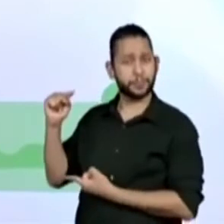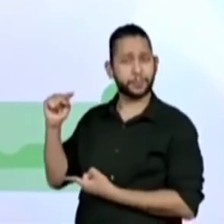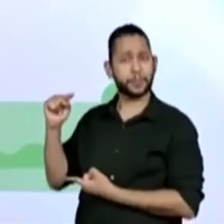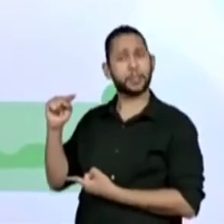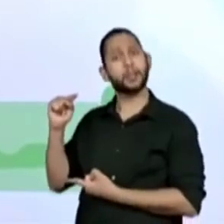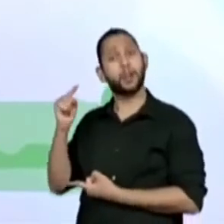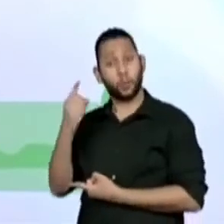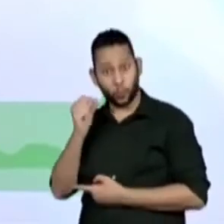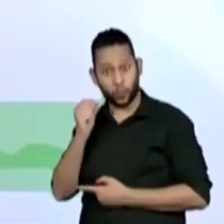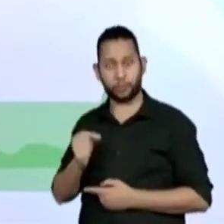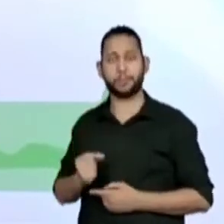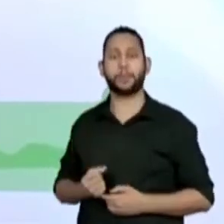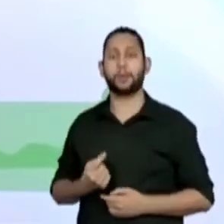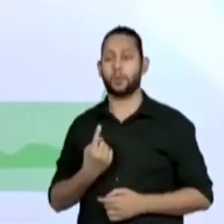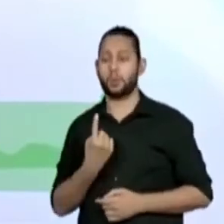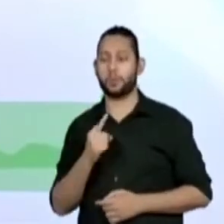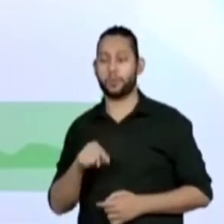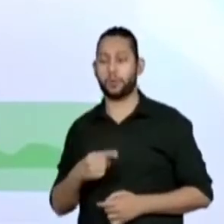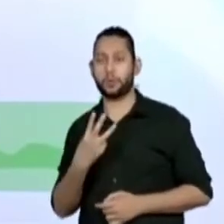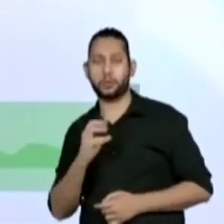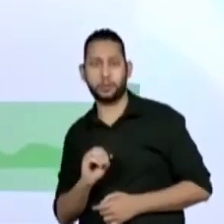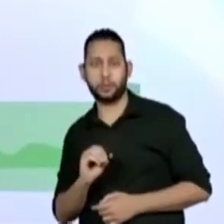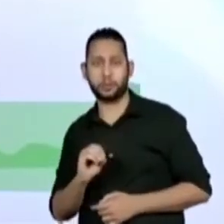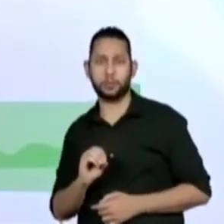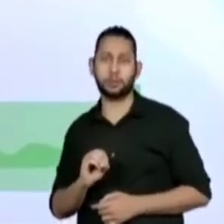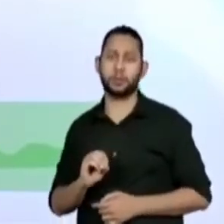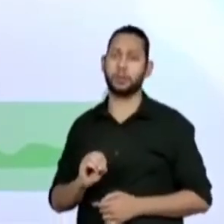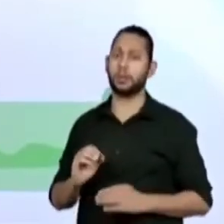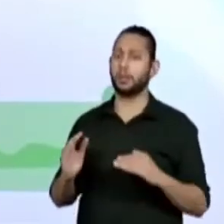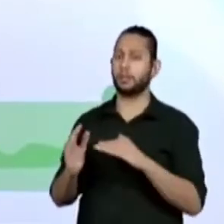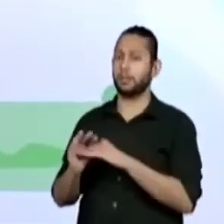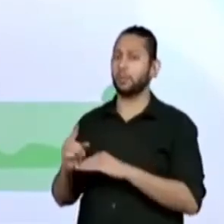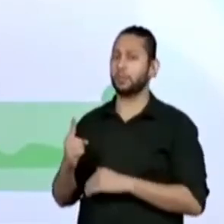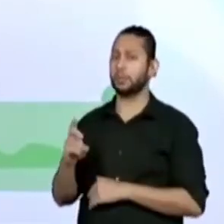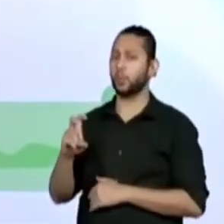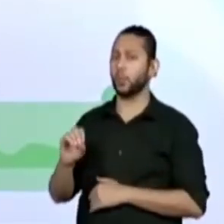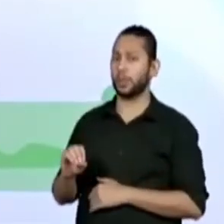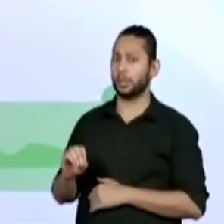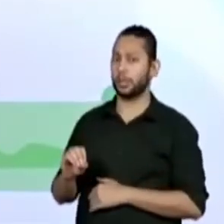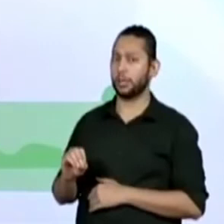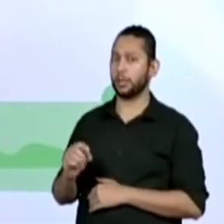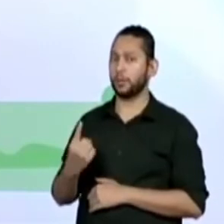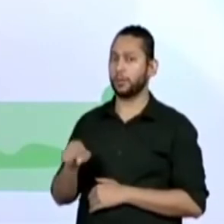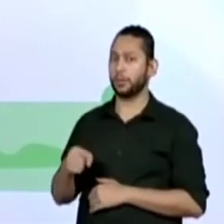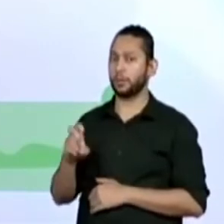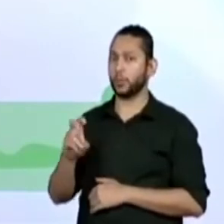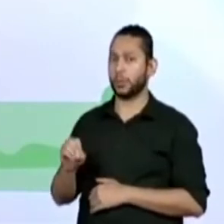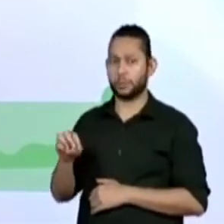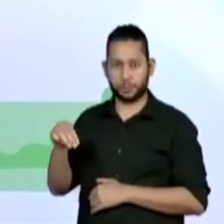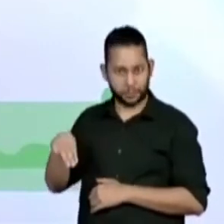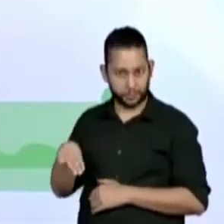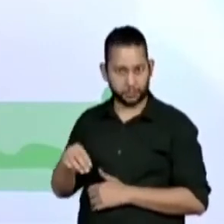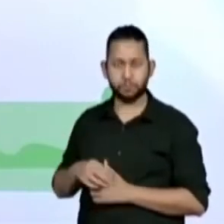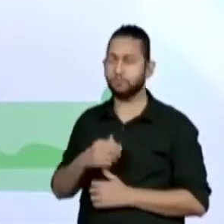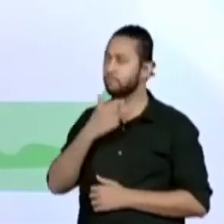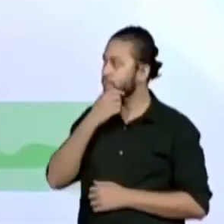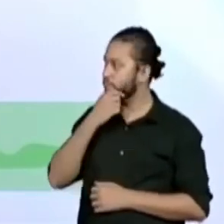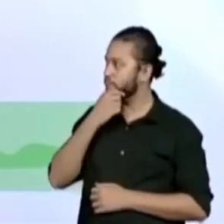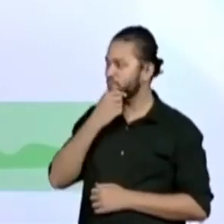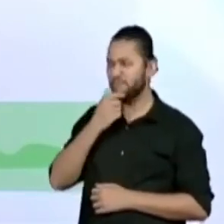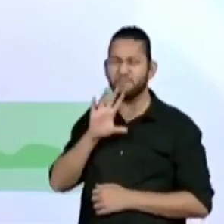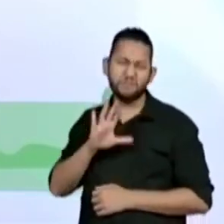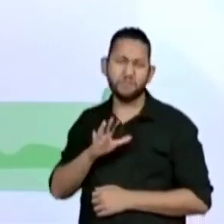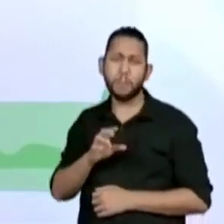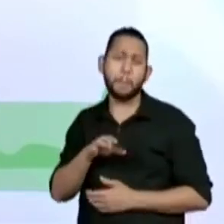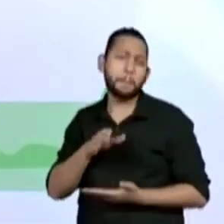altura que varia entre 1,30 a 1,50, ok? Mais uma média aí de 1,40,